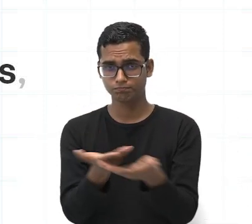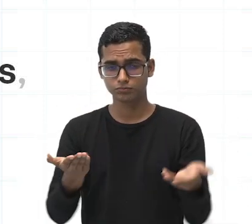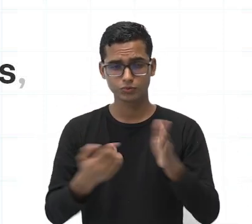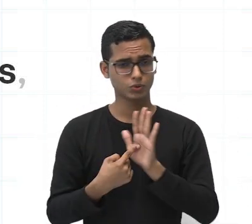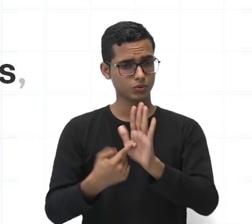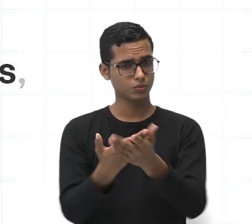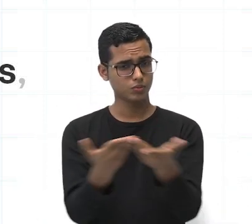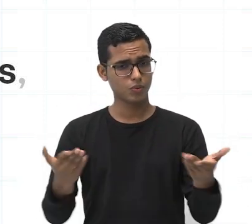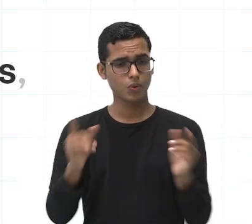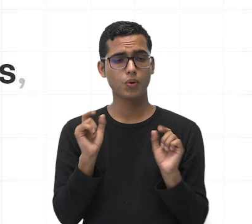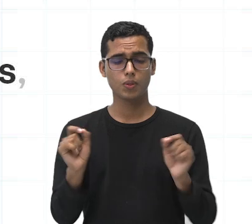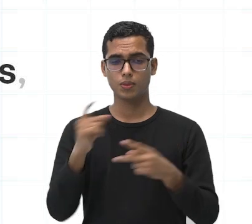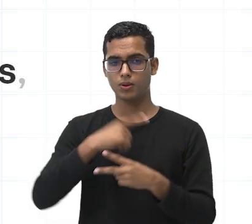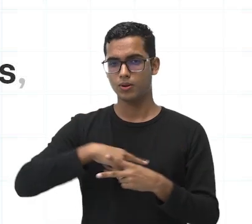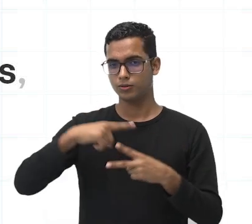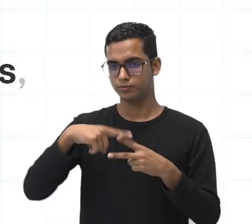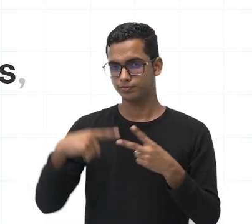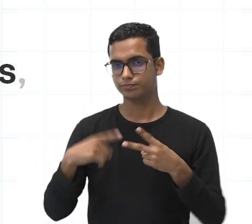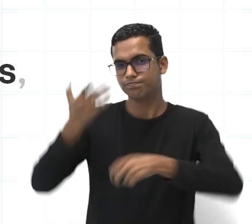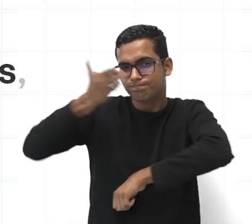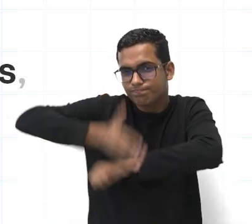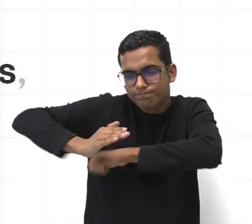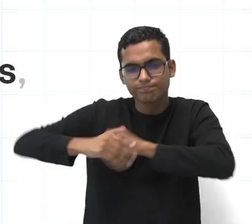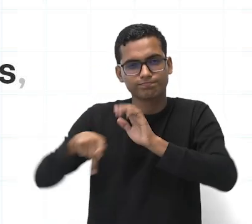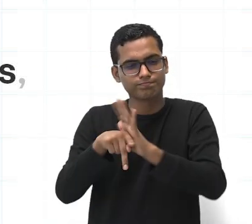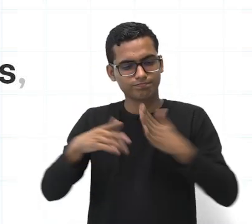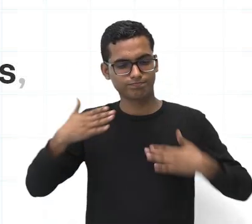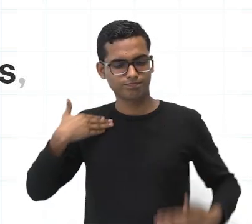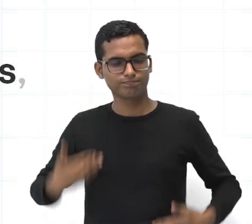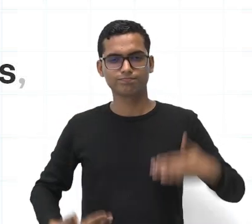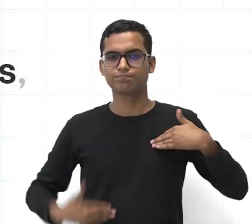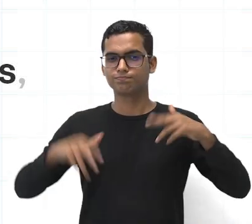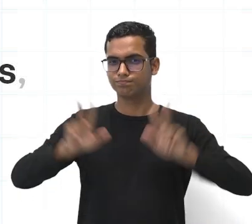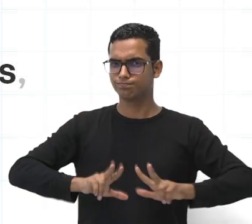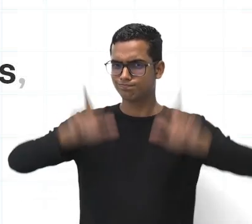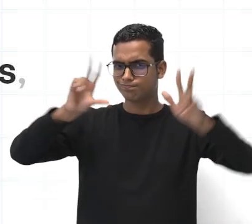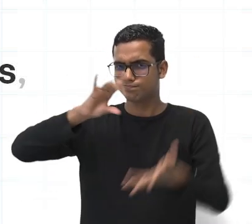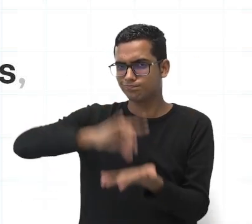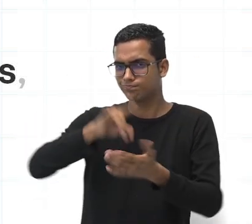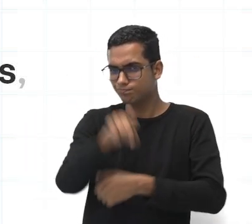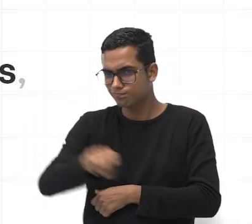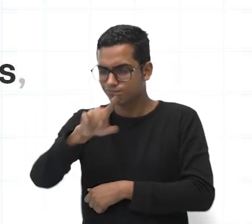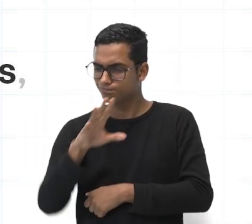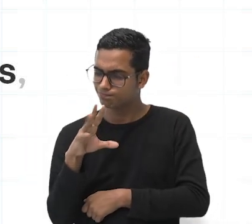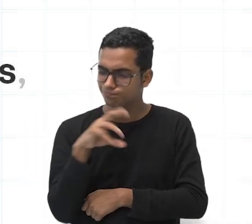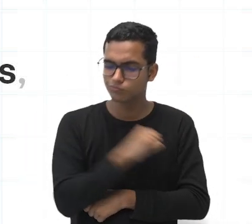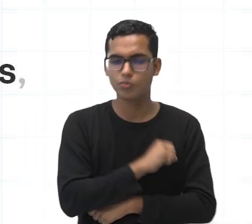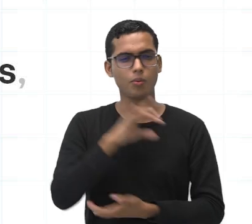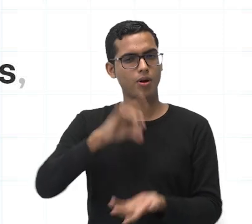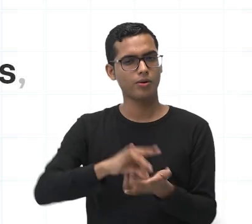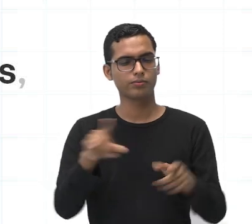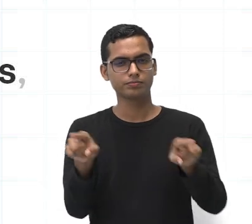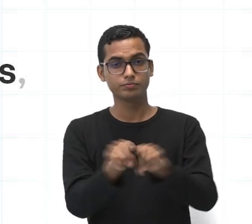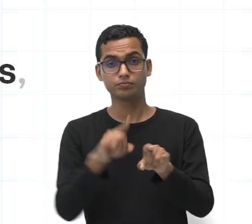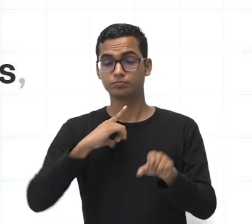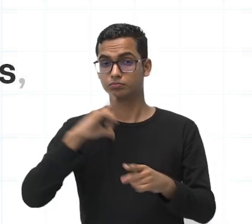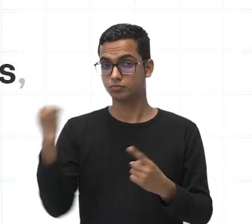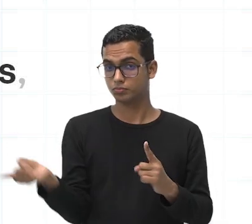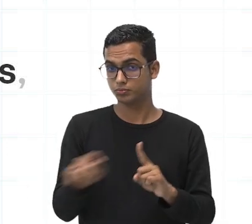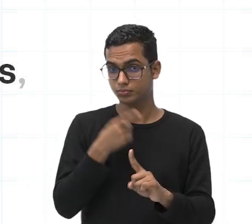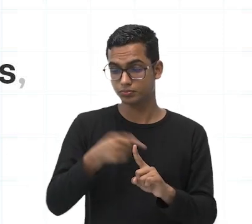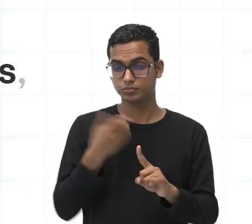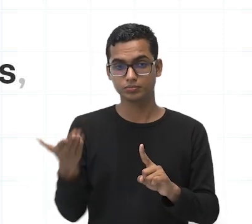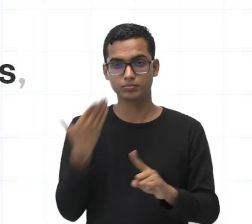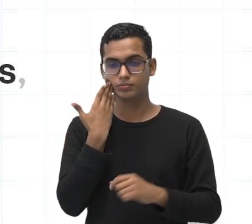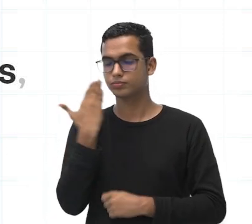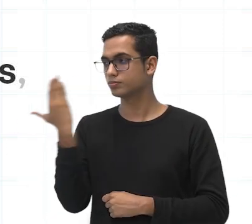apresentar duas práticas corporais de aventura que eu tenho certeza que vocês vão amar. Então, a primeira que eu trouxe para